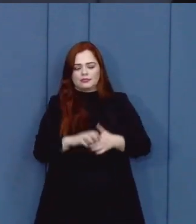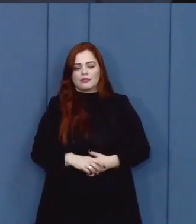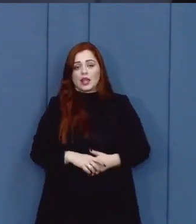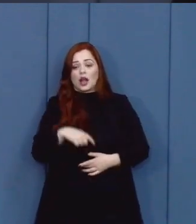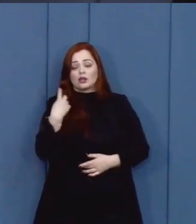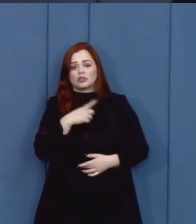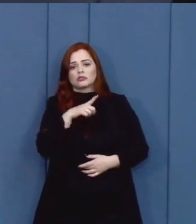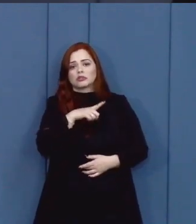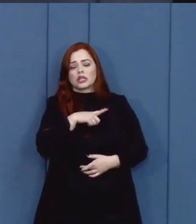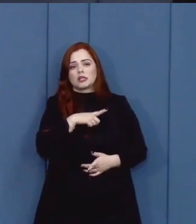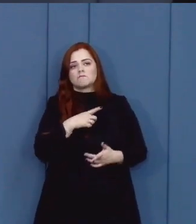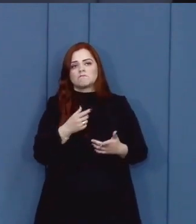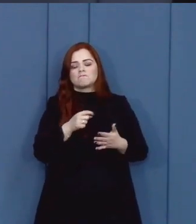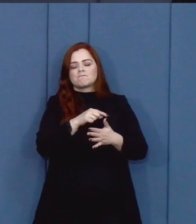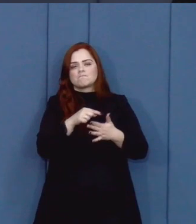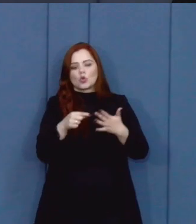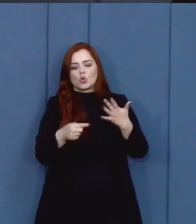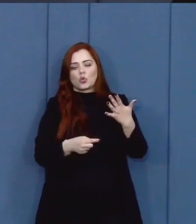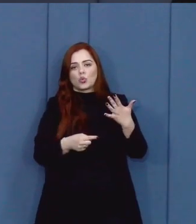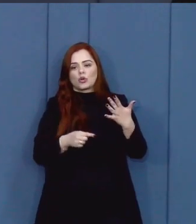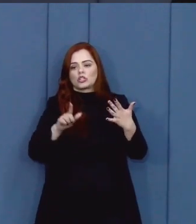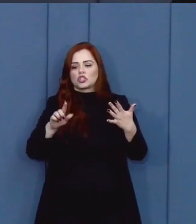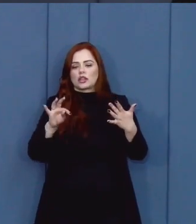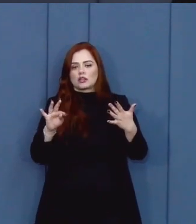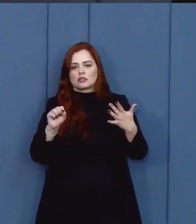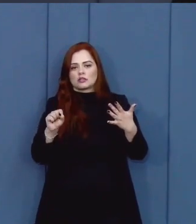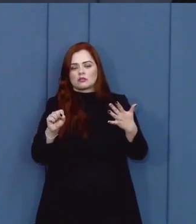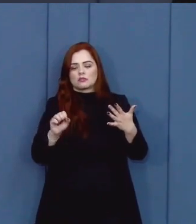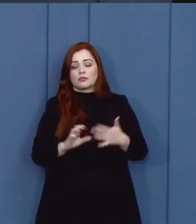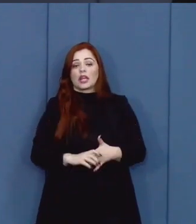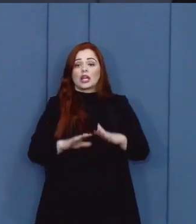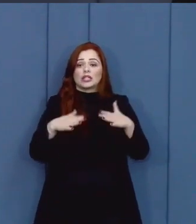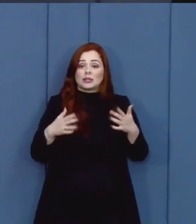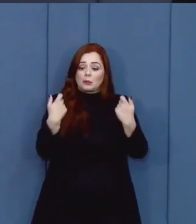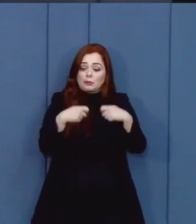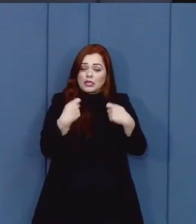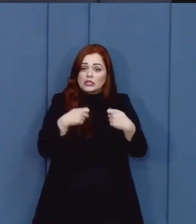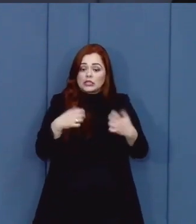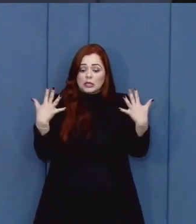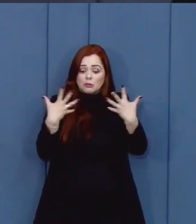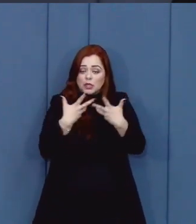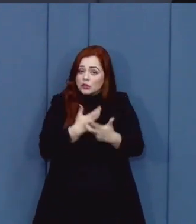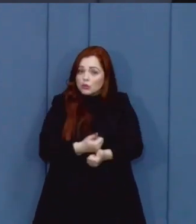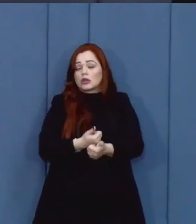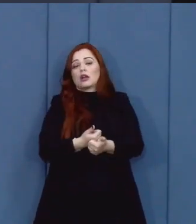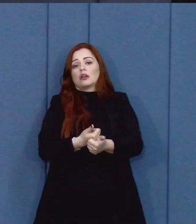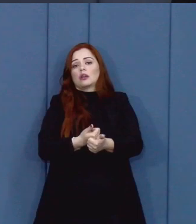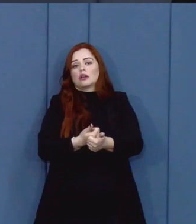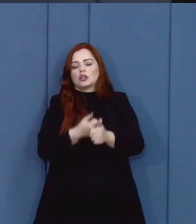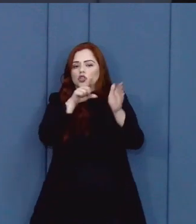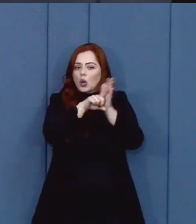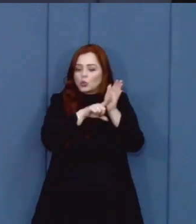a gente considera ainda todos os GTs, né? Então, é preciso aprimorar os mecanismos